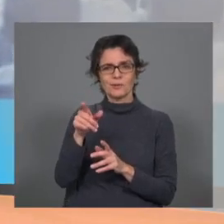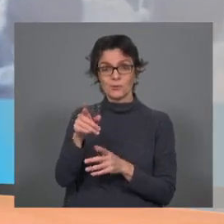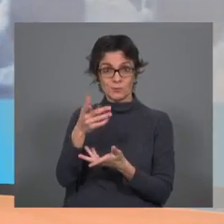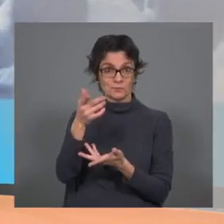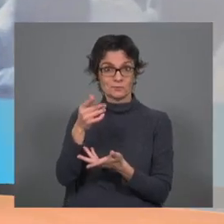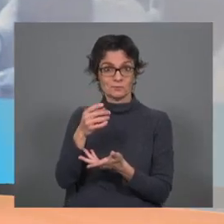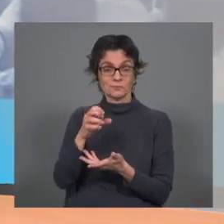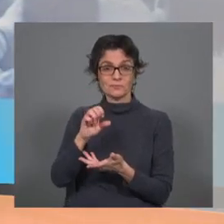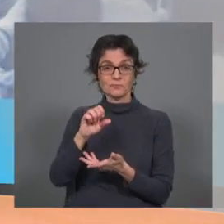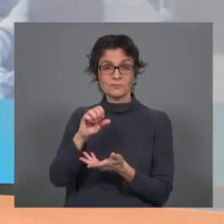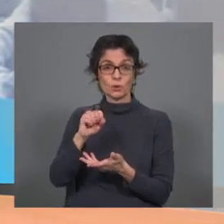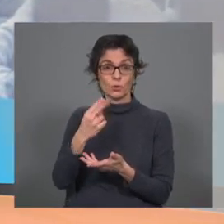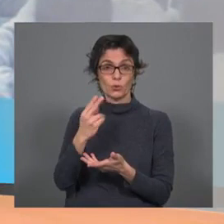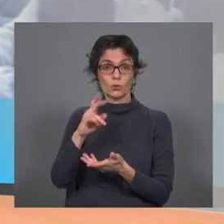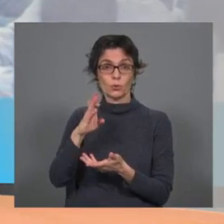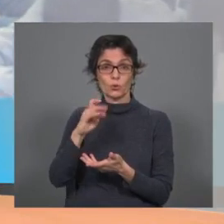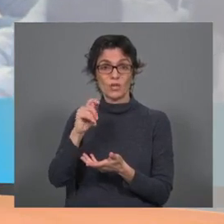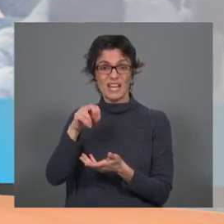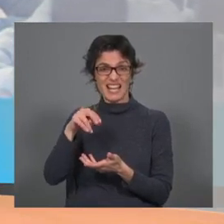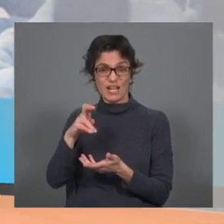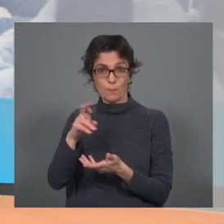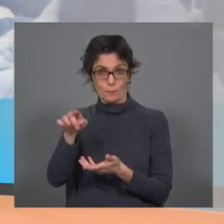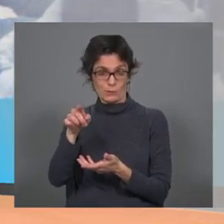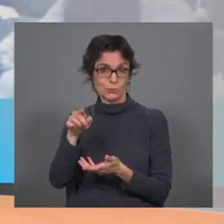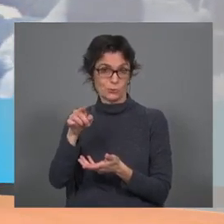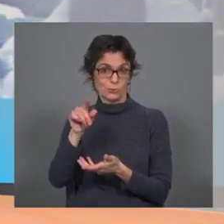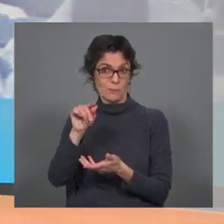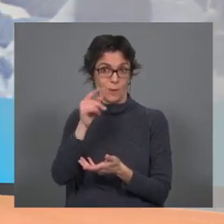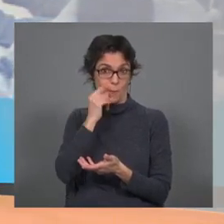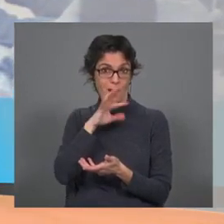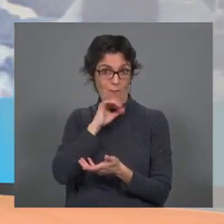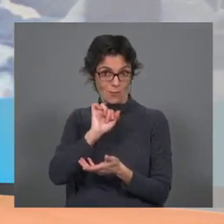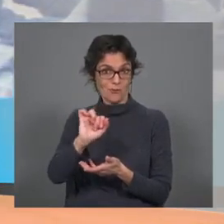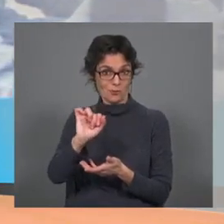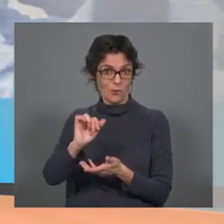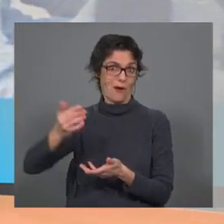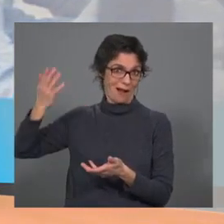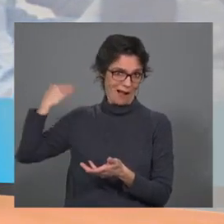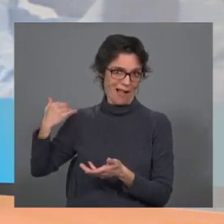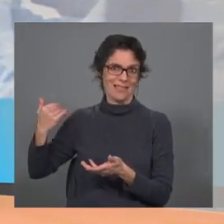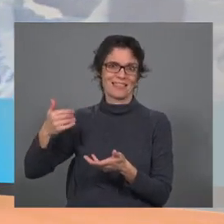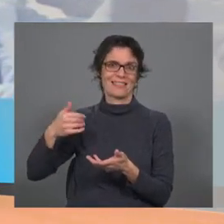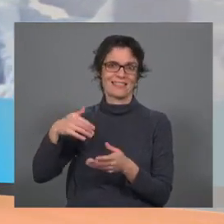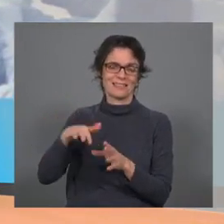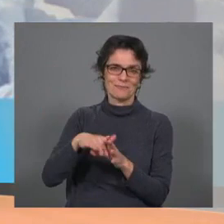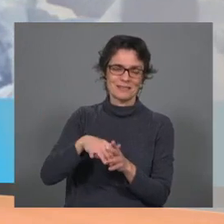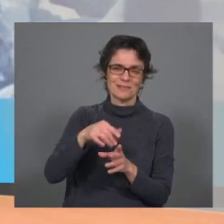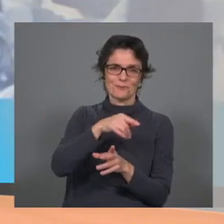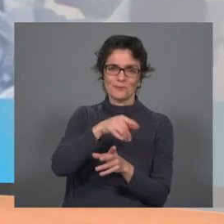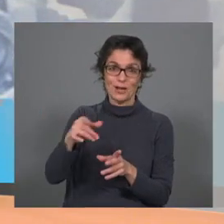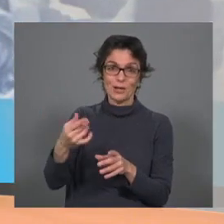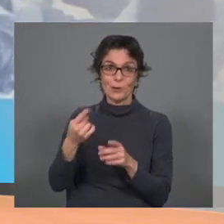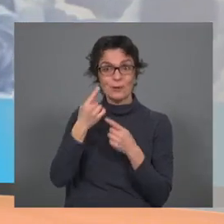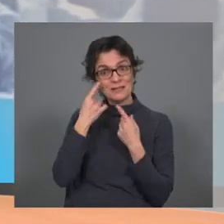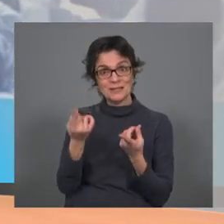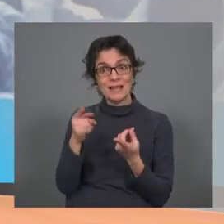herança já hereditária, não é? Os pais também já frequentavam estas iniciativas e lá